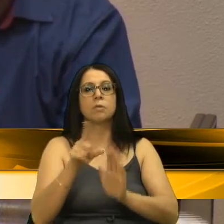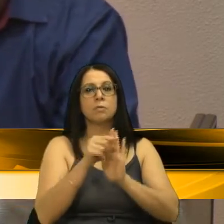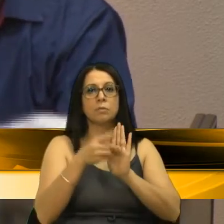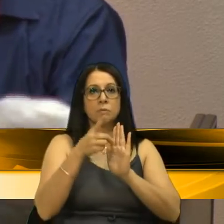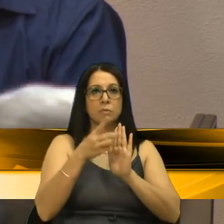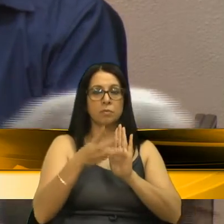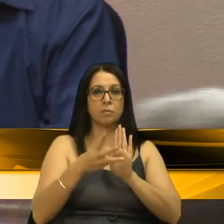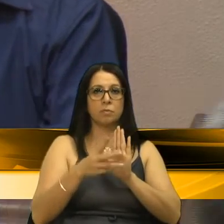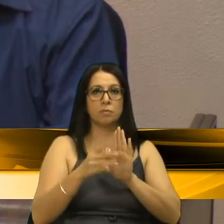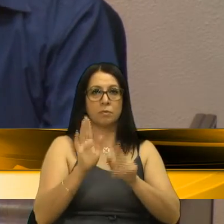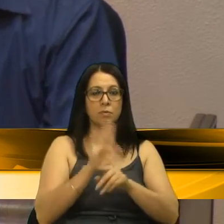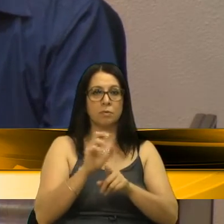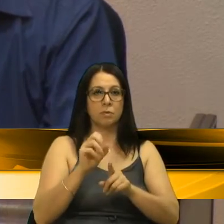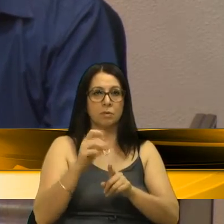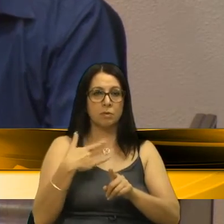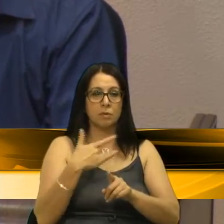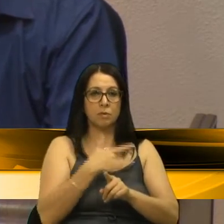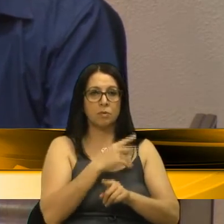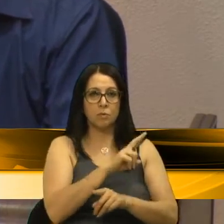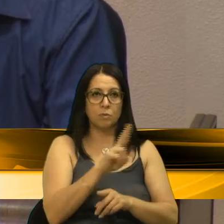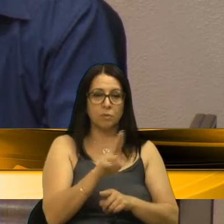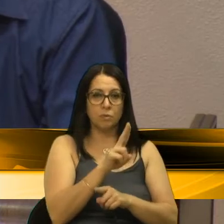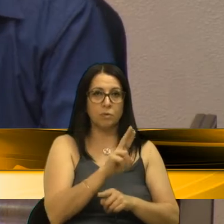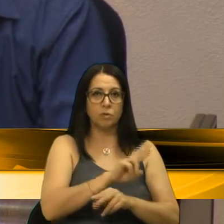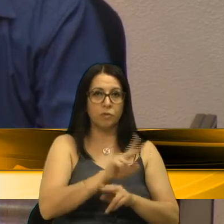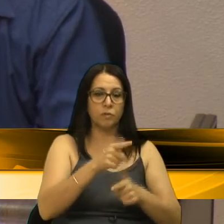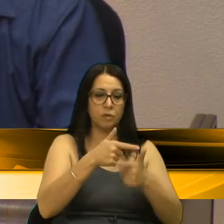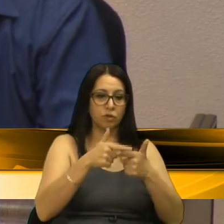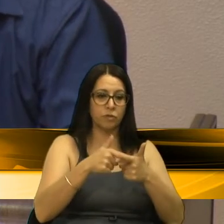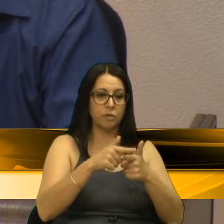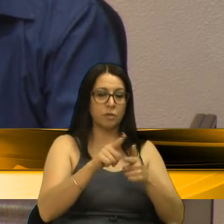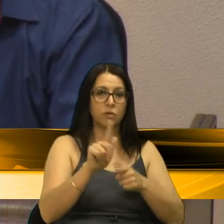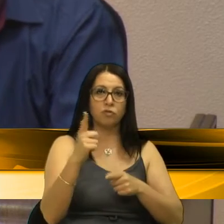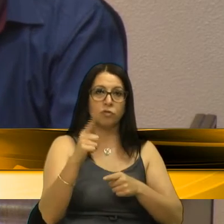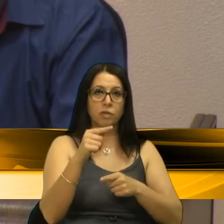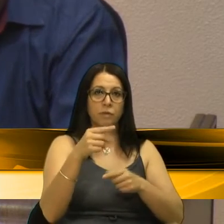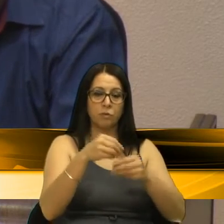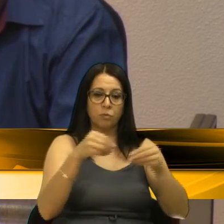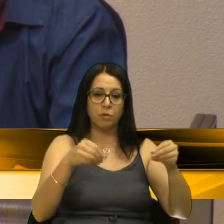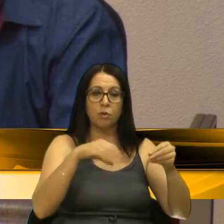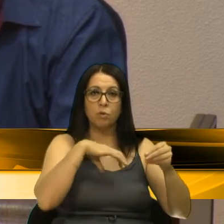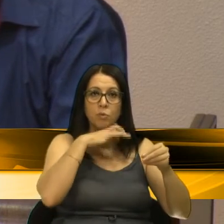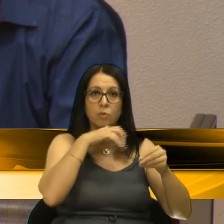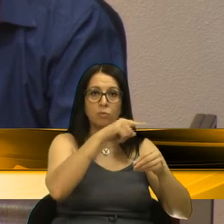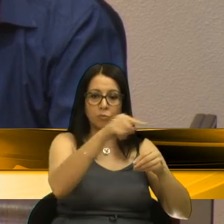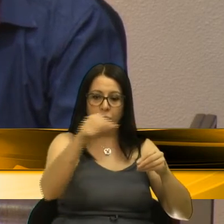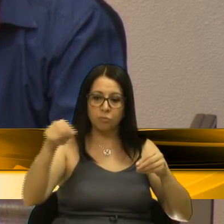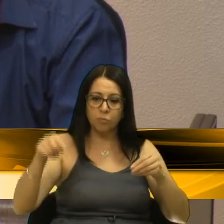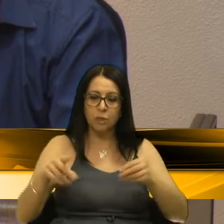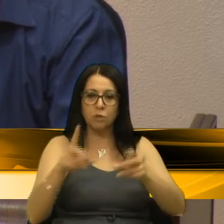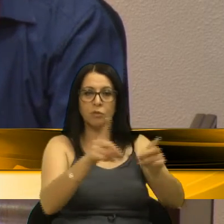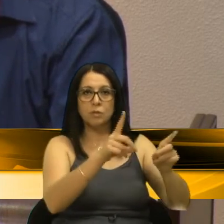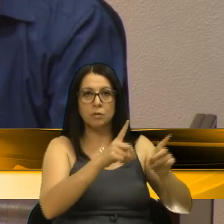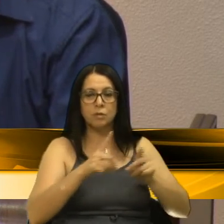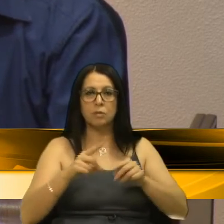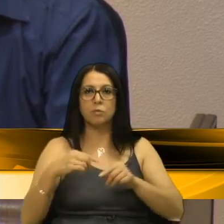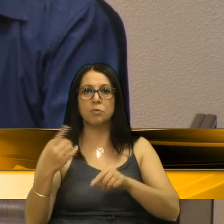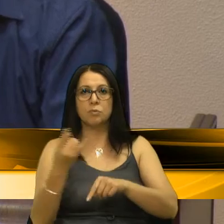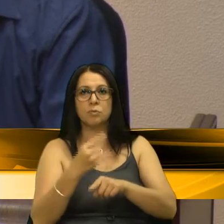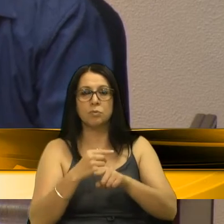de saúde se utilizarão de divisões geográficas do território municipal em áreas denominadas de distritos sanitários, observado o